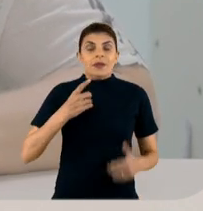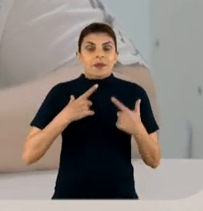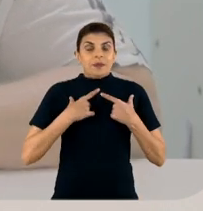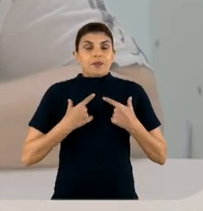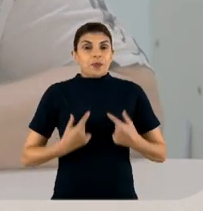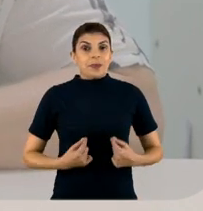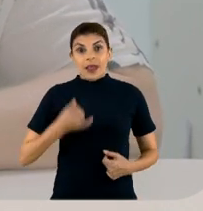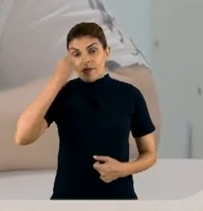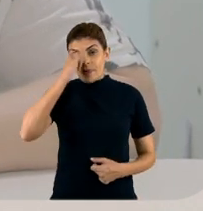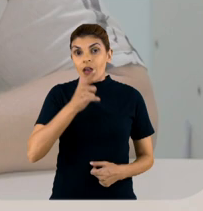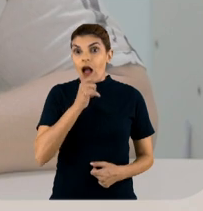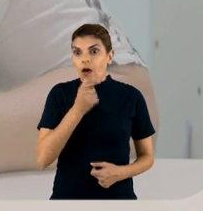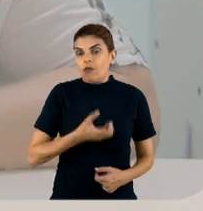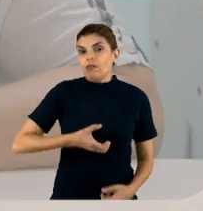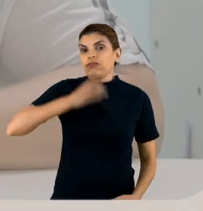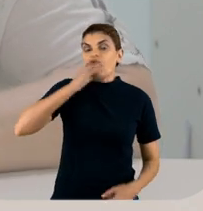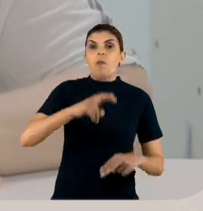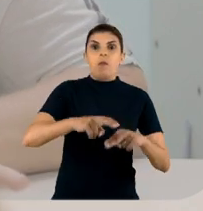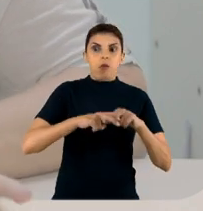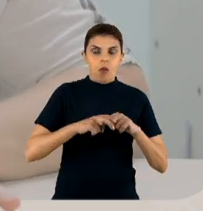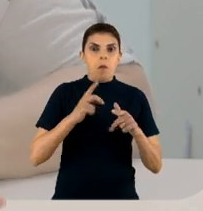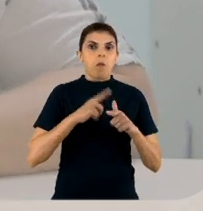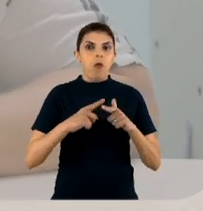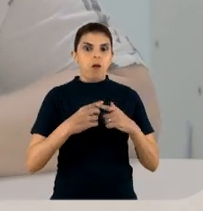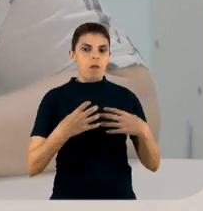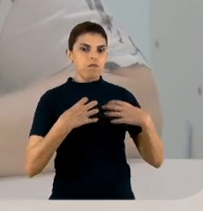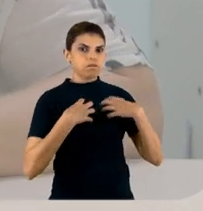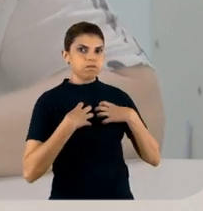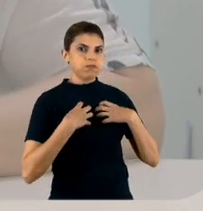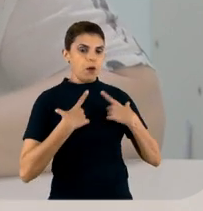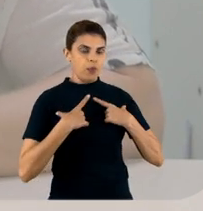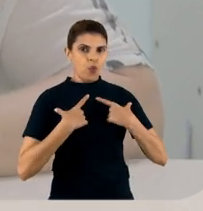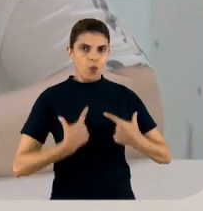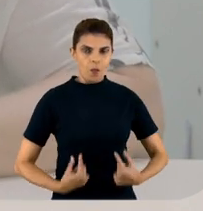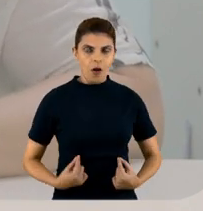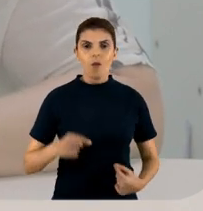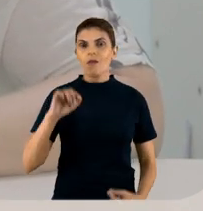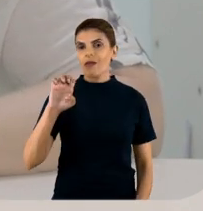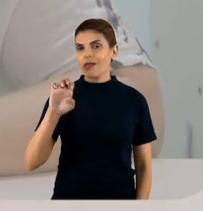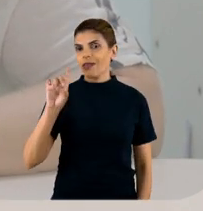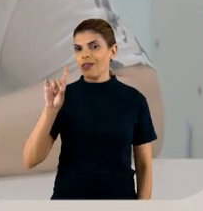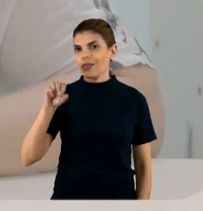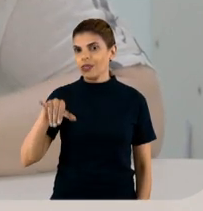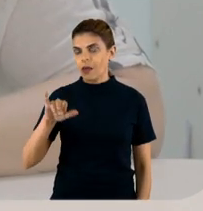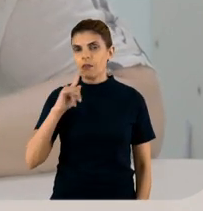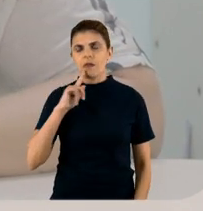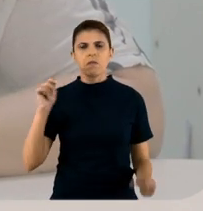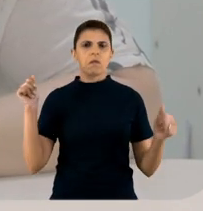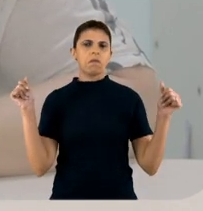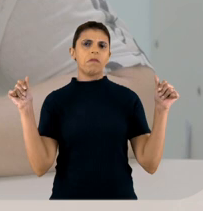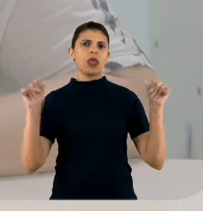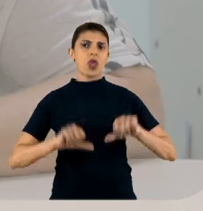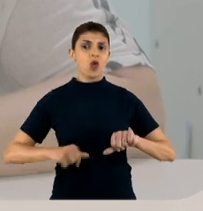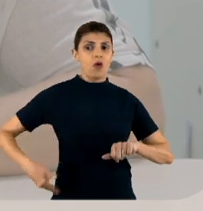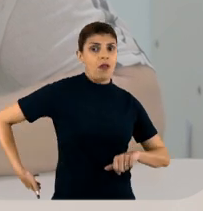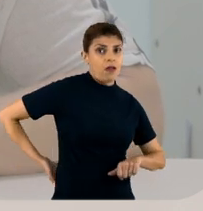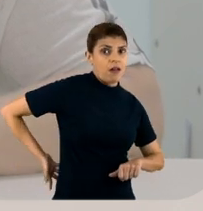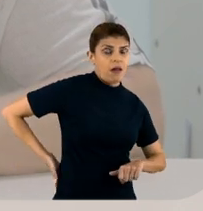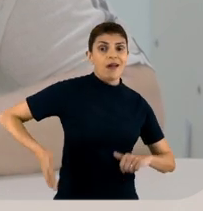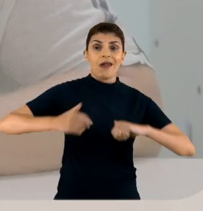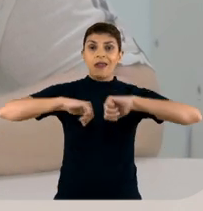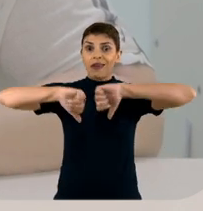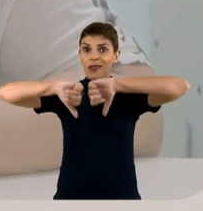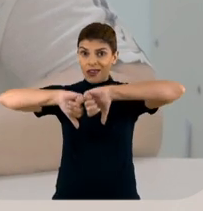muito grave você deve evitar o excesso de líquido porque não deixa de ser um edema no pulmão e isso na verdade piorou mais ainda o rim doos